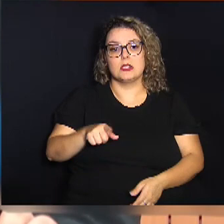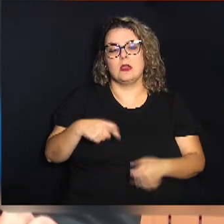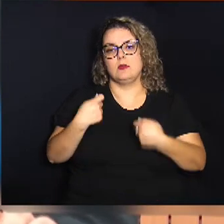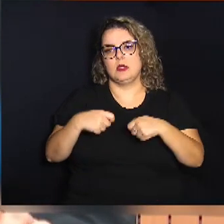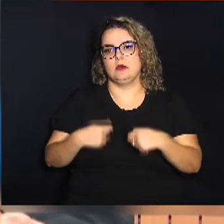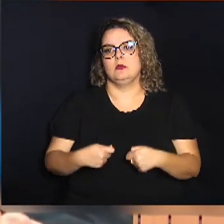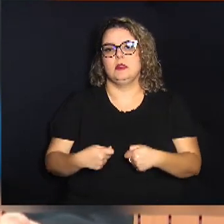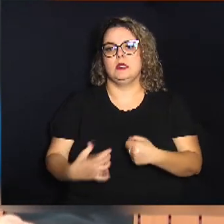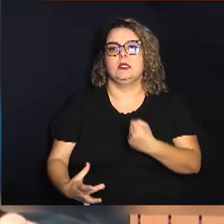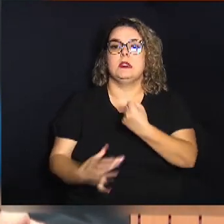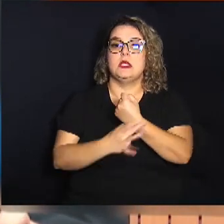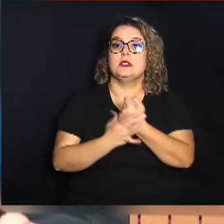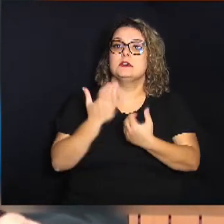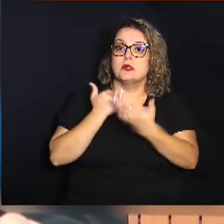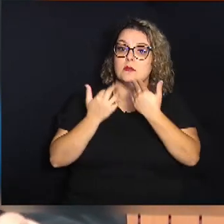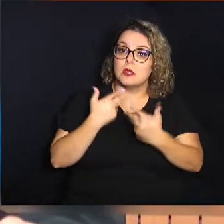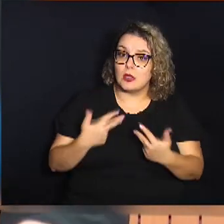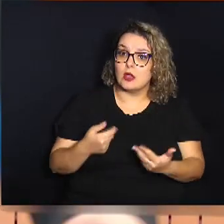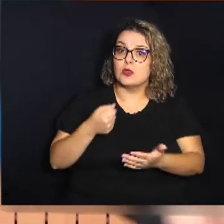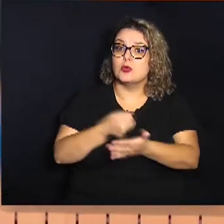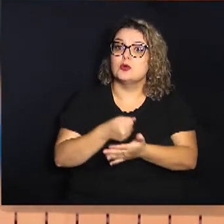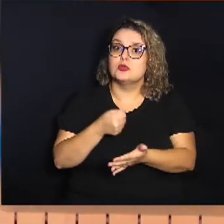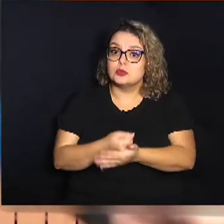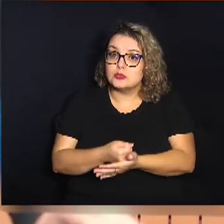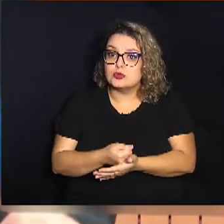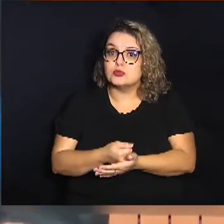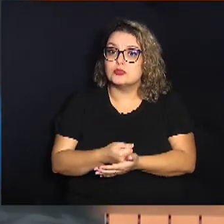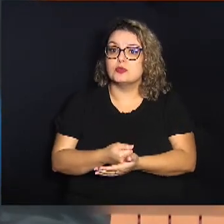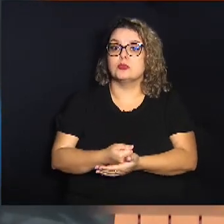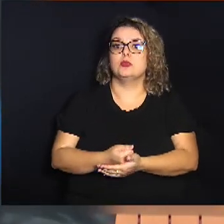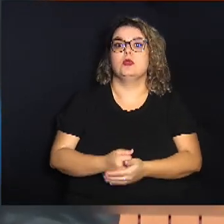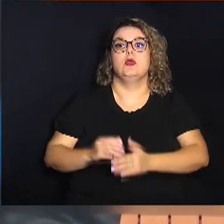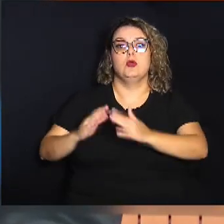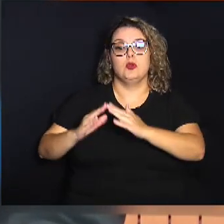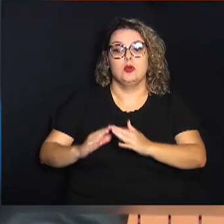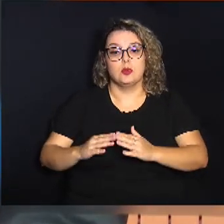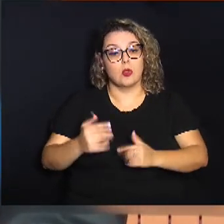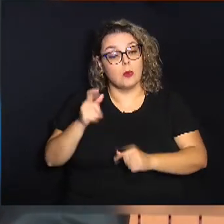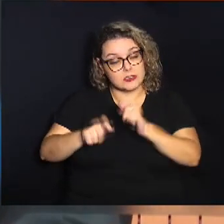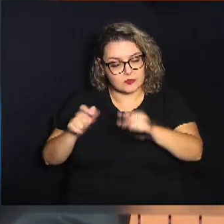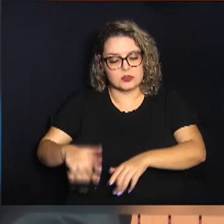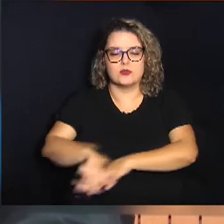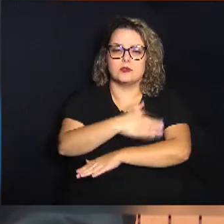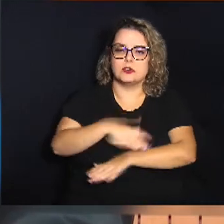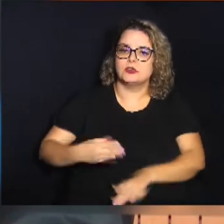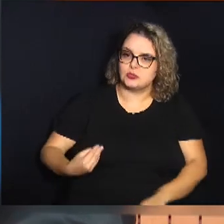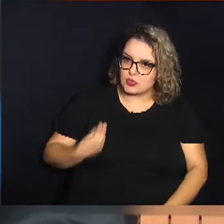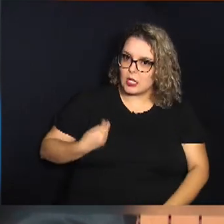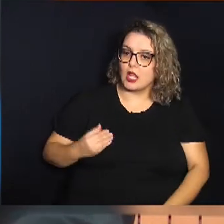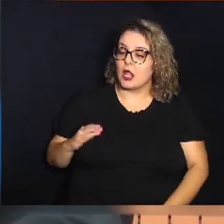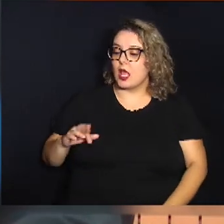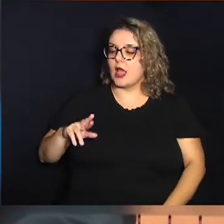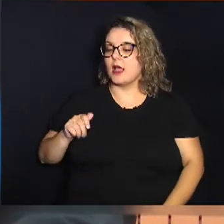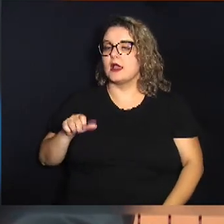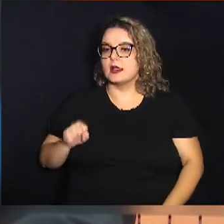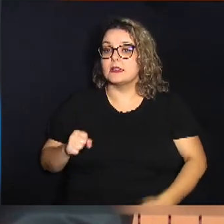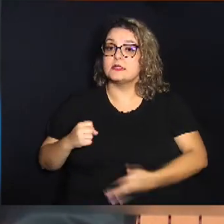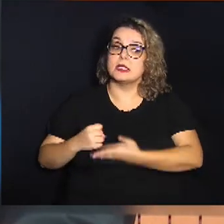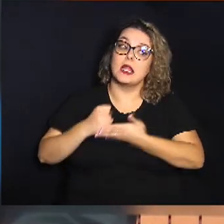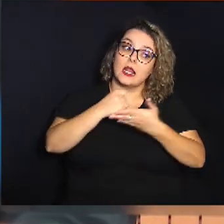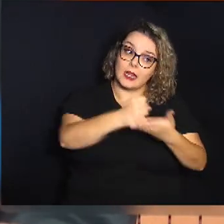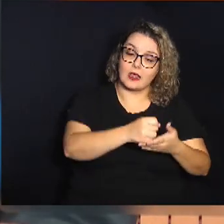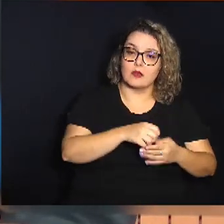na segurança alimentar, cumprir a parte que lhe é devida com os moradores de rua, levar o CRAS até os confins nas